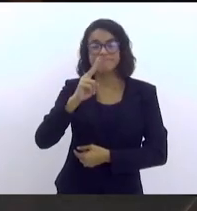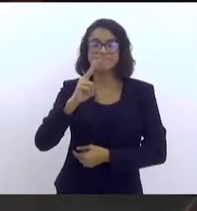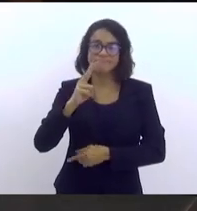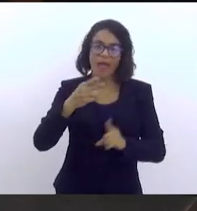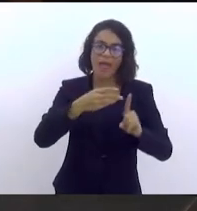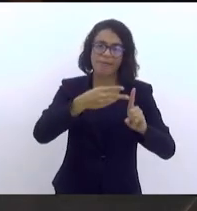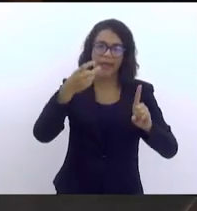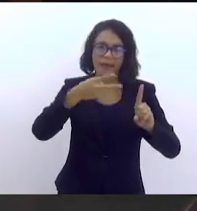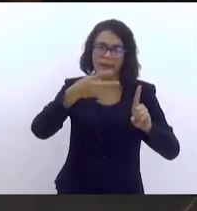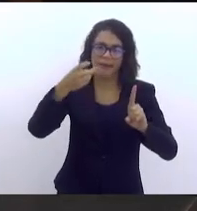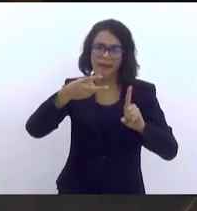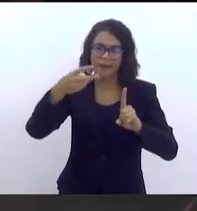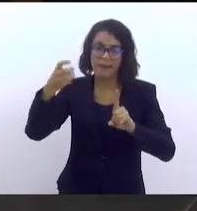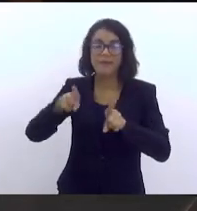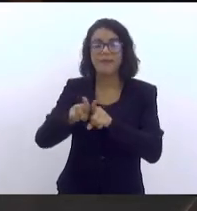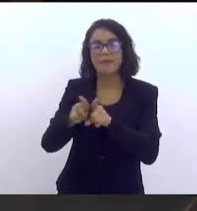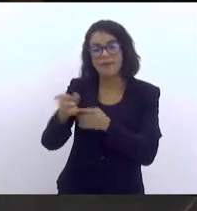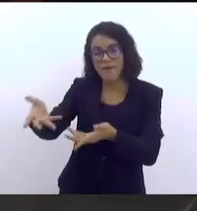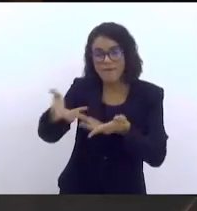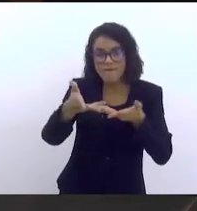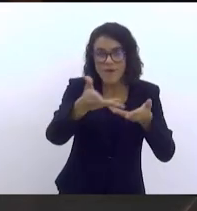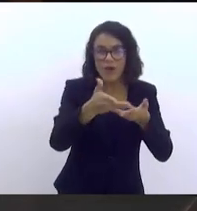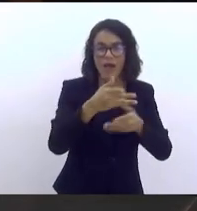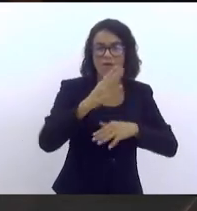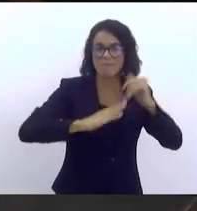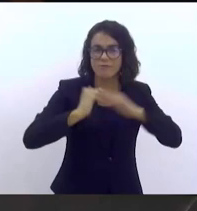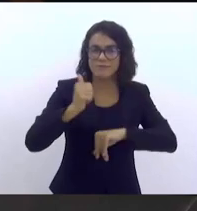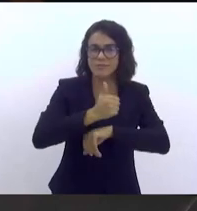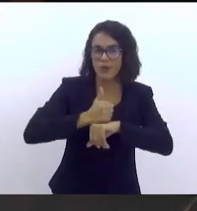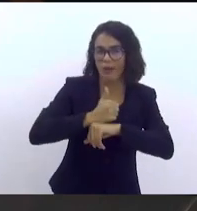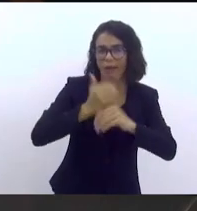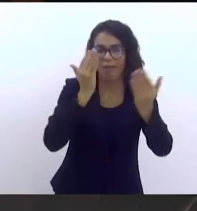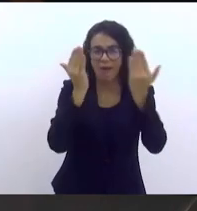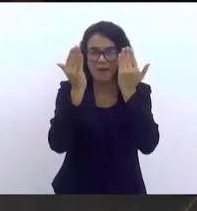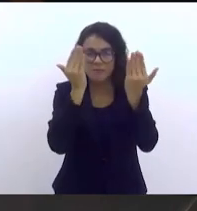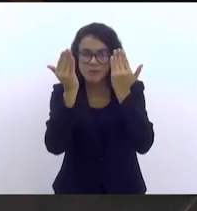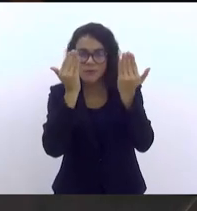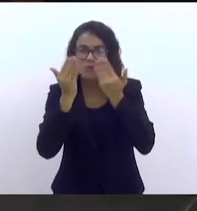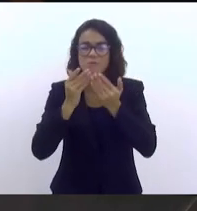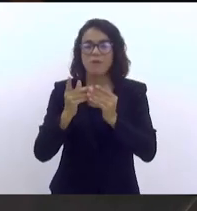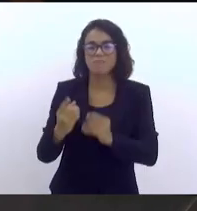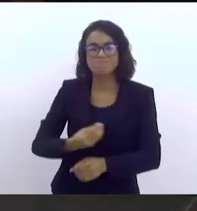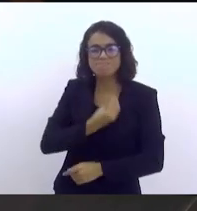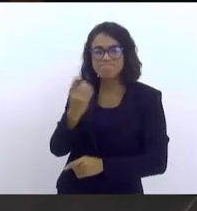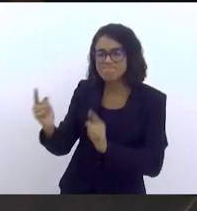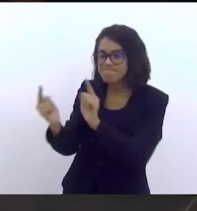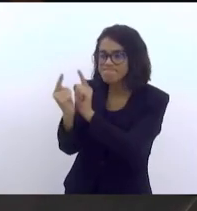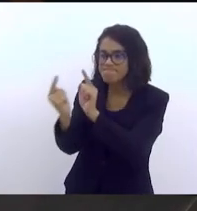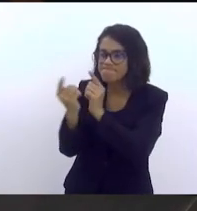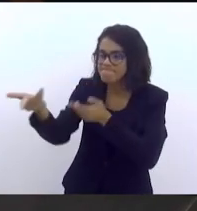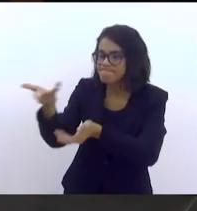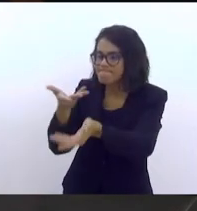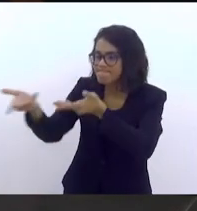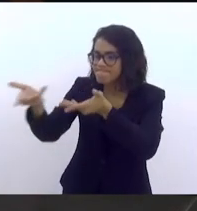ataques e a convocação da Psicologia né Para participar no atendimento né